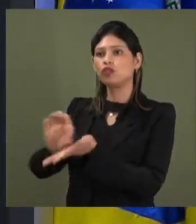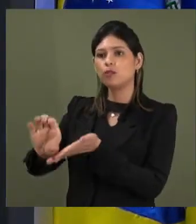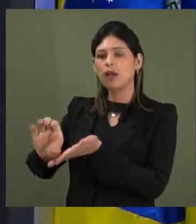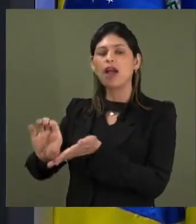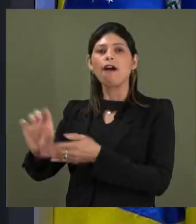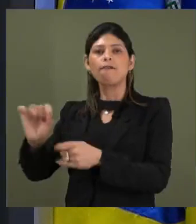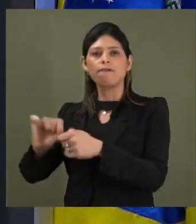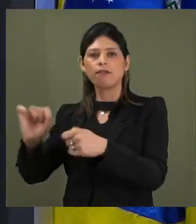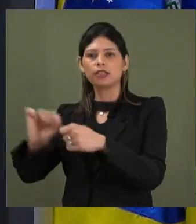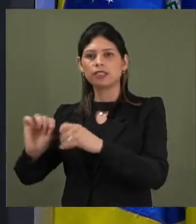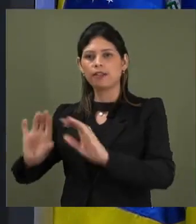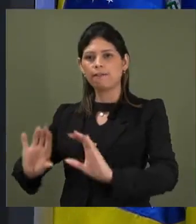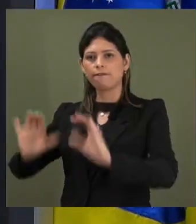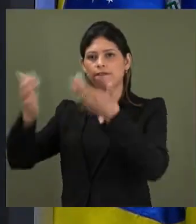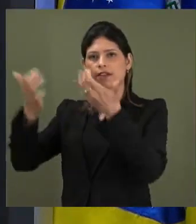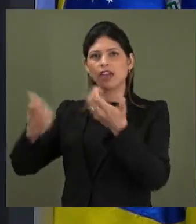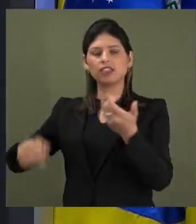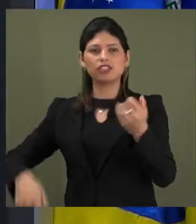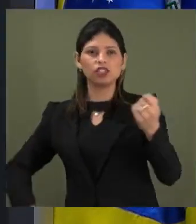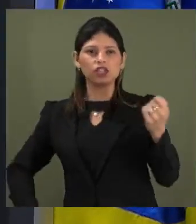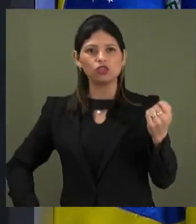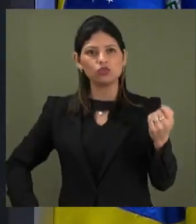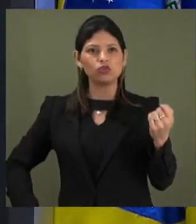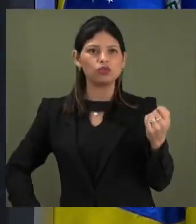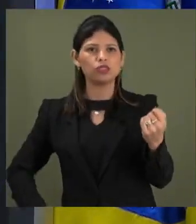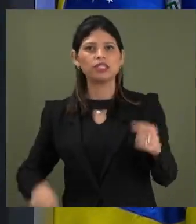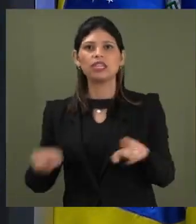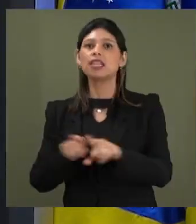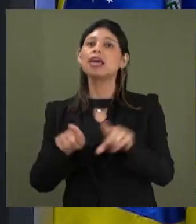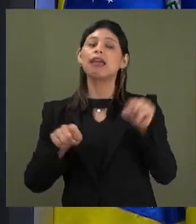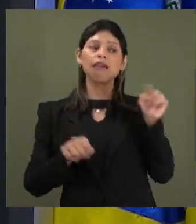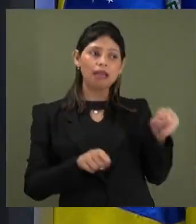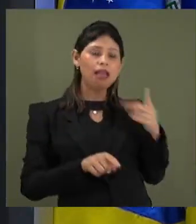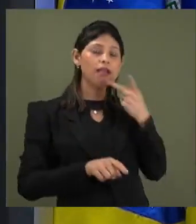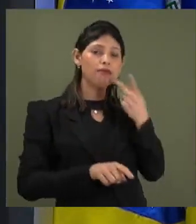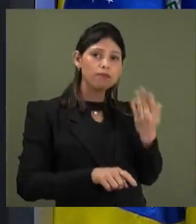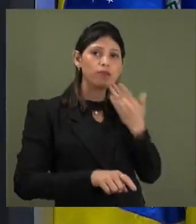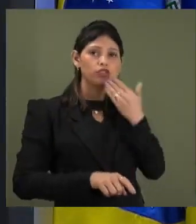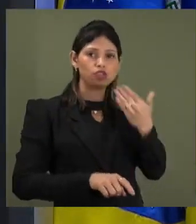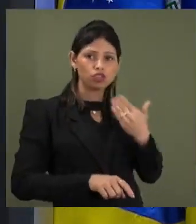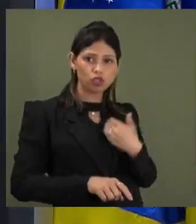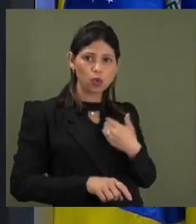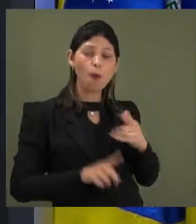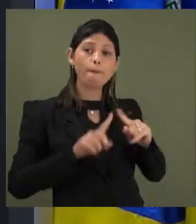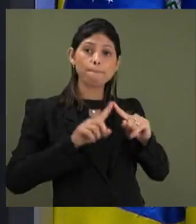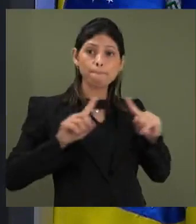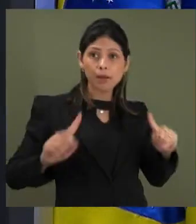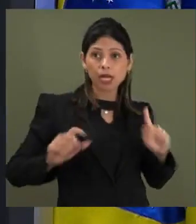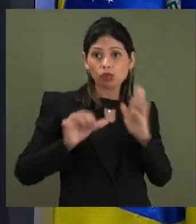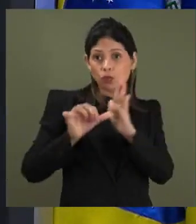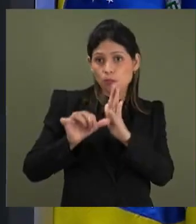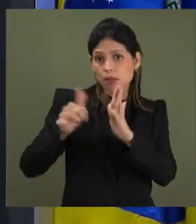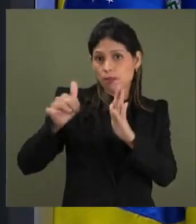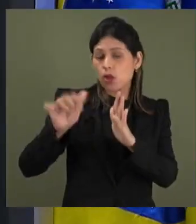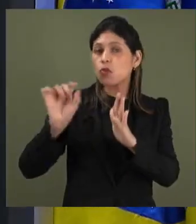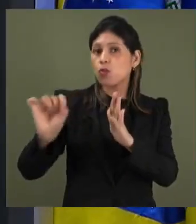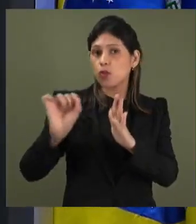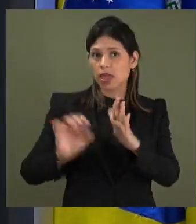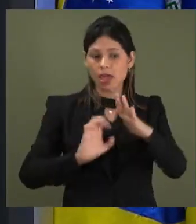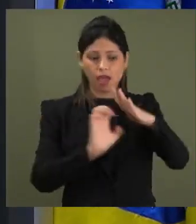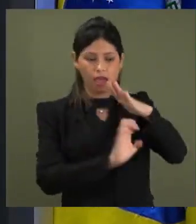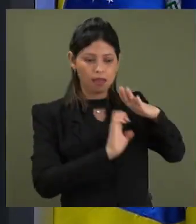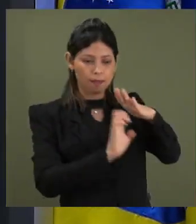publicamente o próprio prefeito do município Dr Guilherme ocorre que em primeiro lugar a enel é